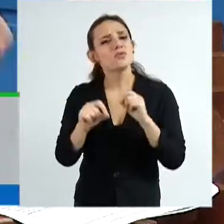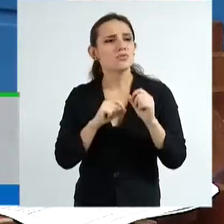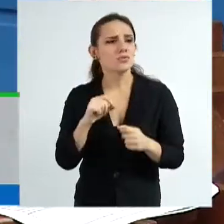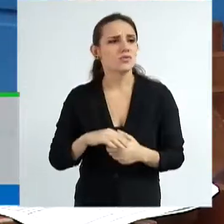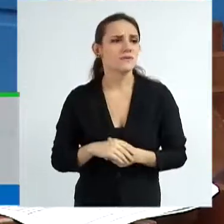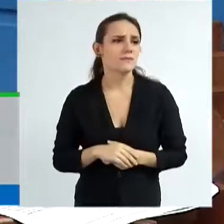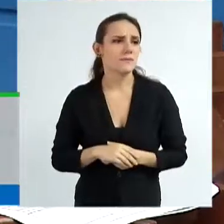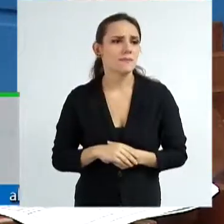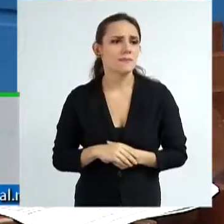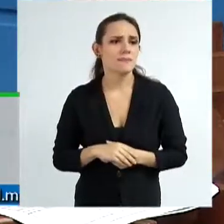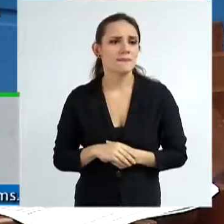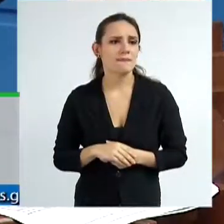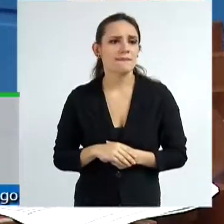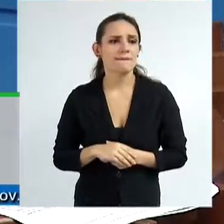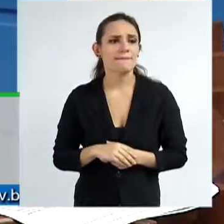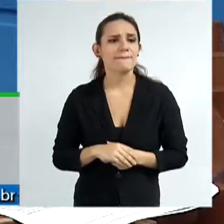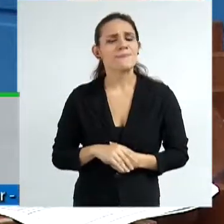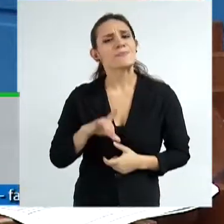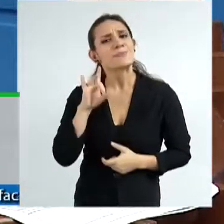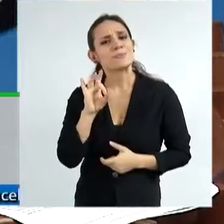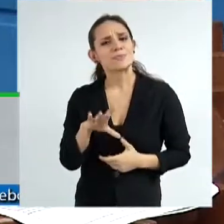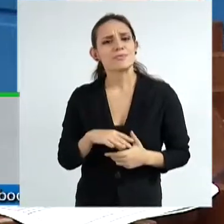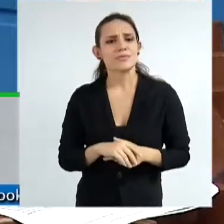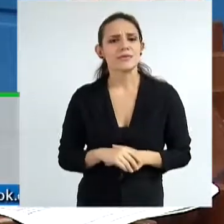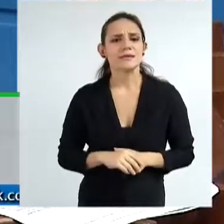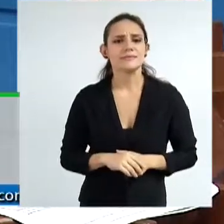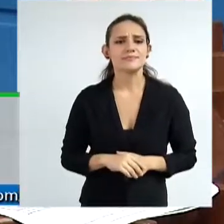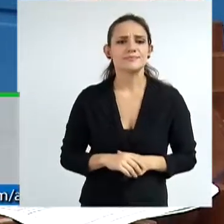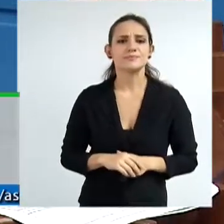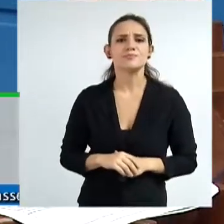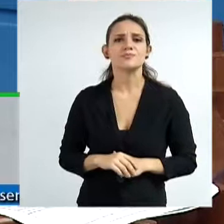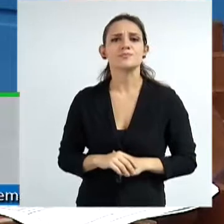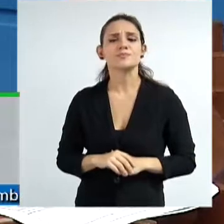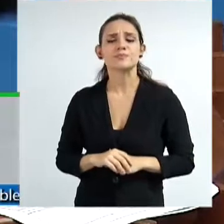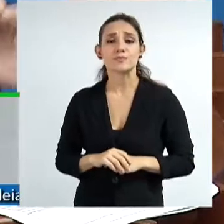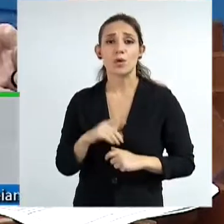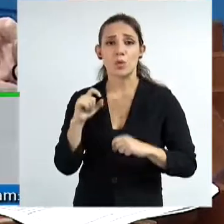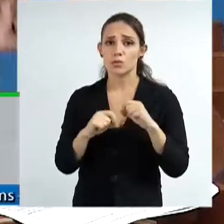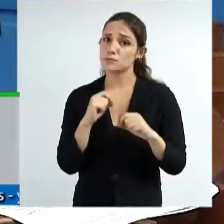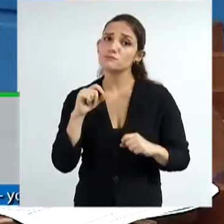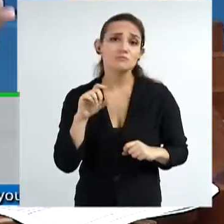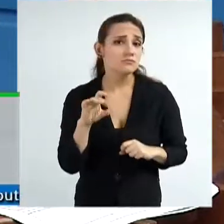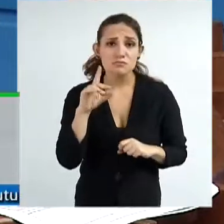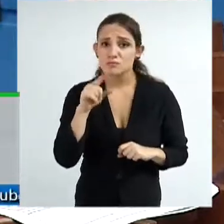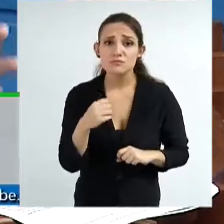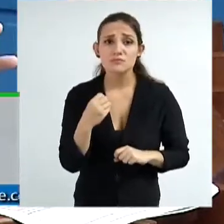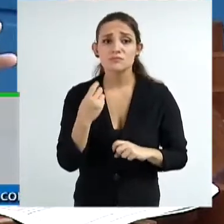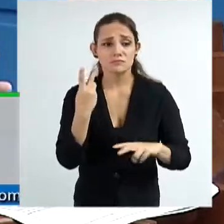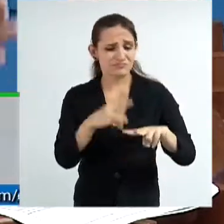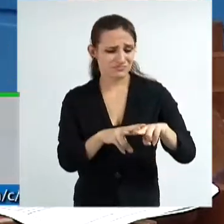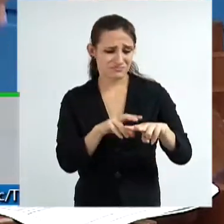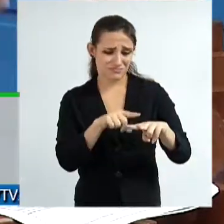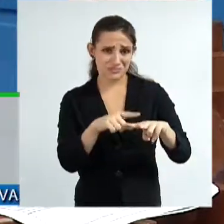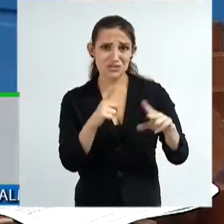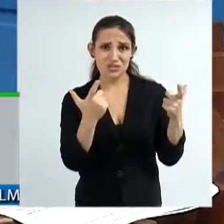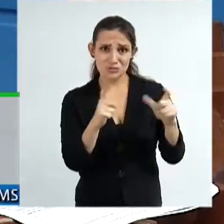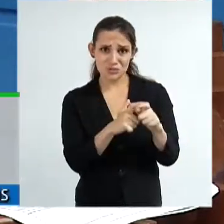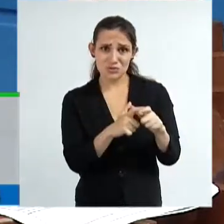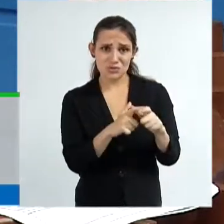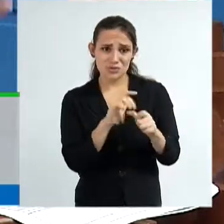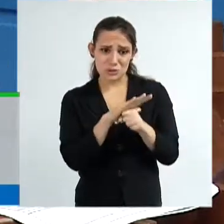apenas a lógica do aprisionamento não tem inibido e